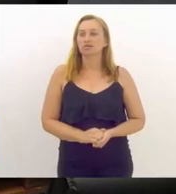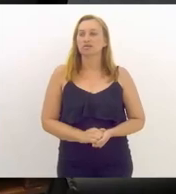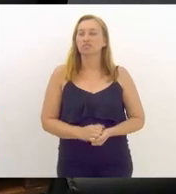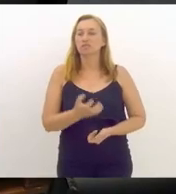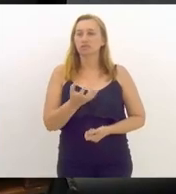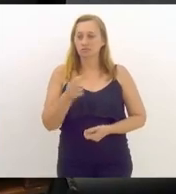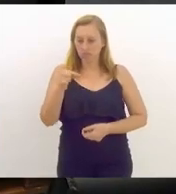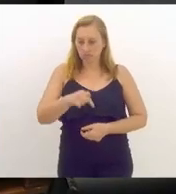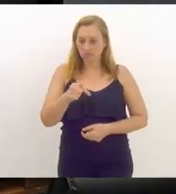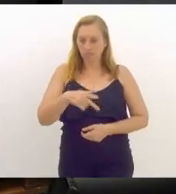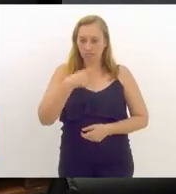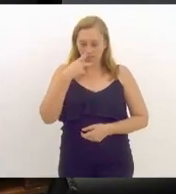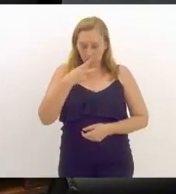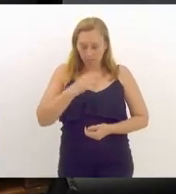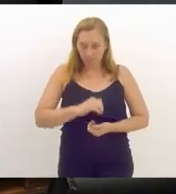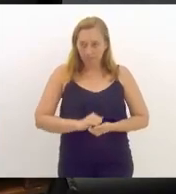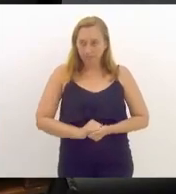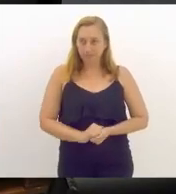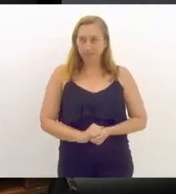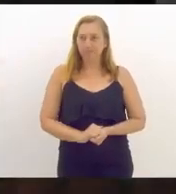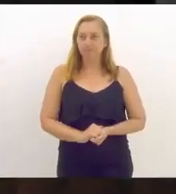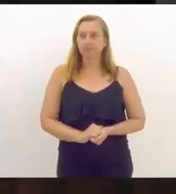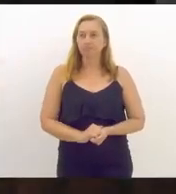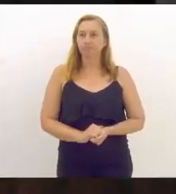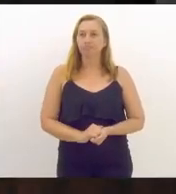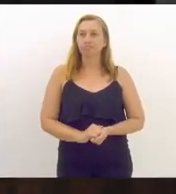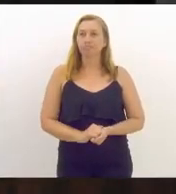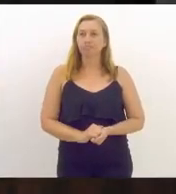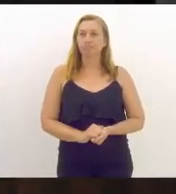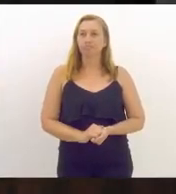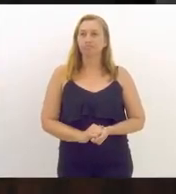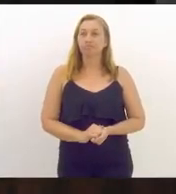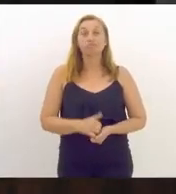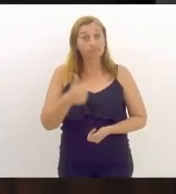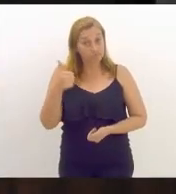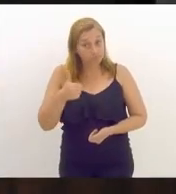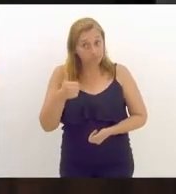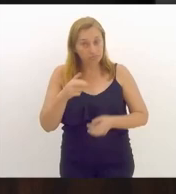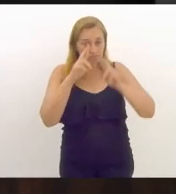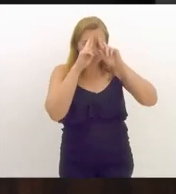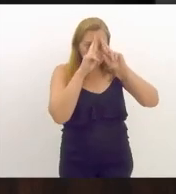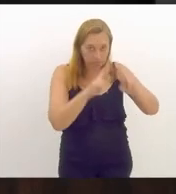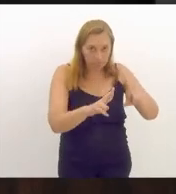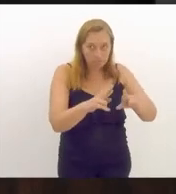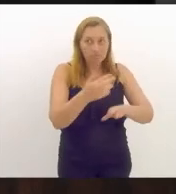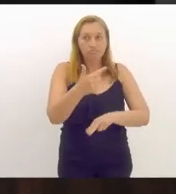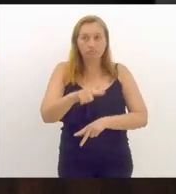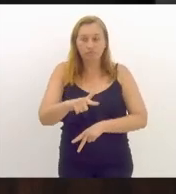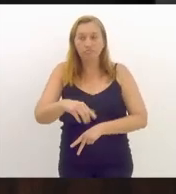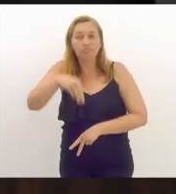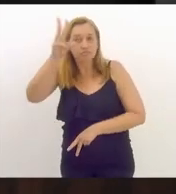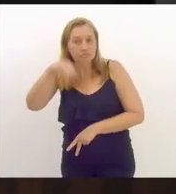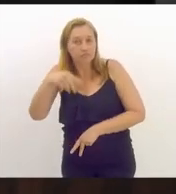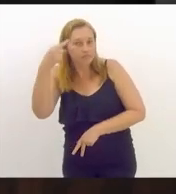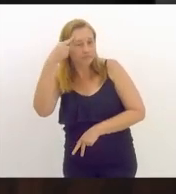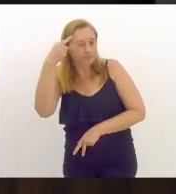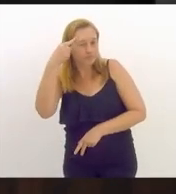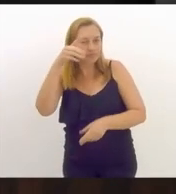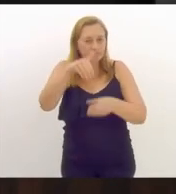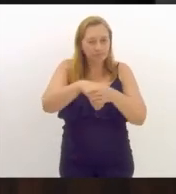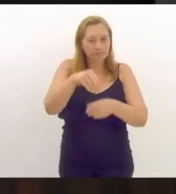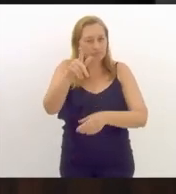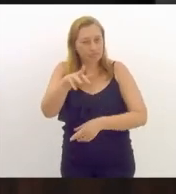quero aqui dizer o seguinte bem primeiro a gente respeita mais uma vez quem pensa diferente quem vota diferente